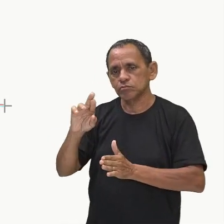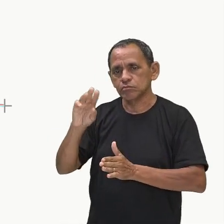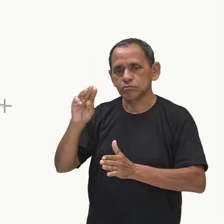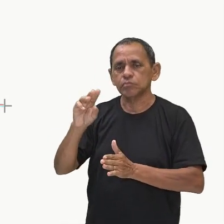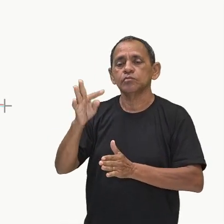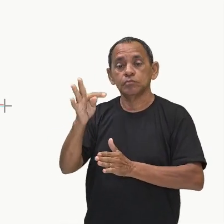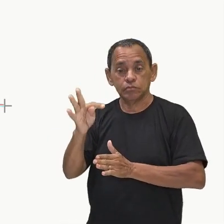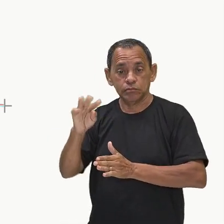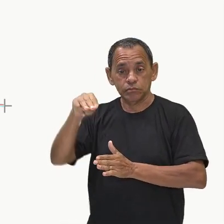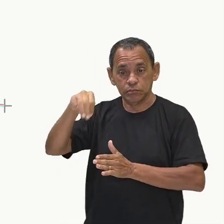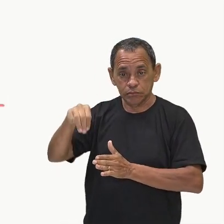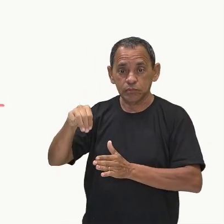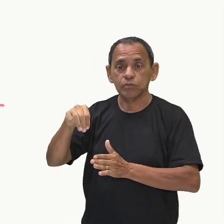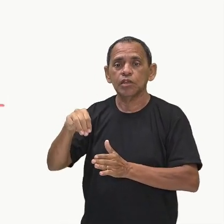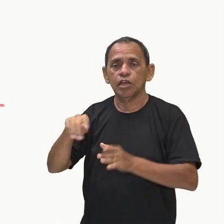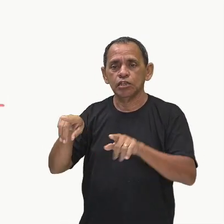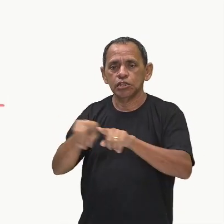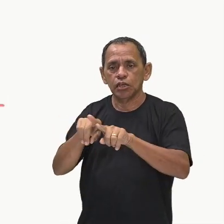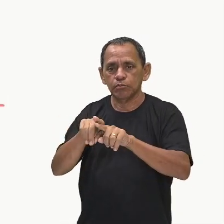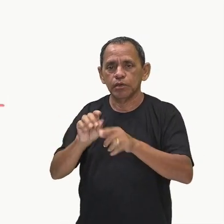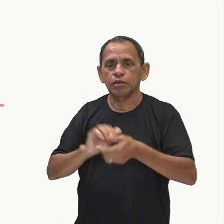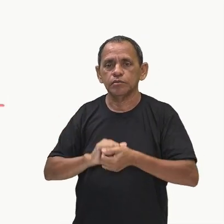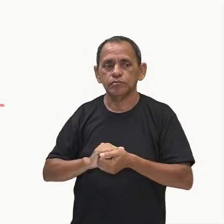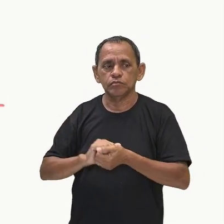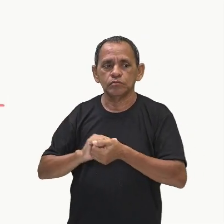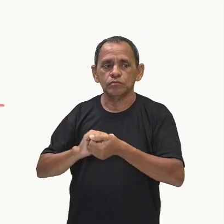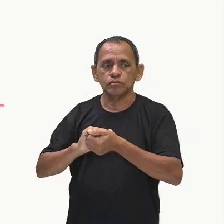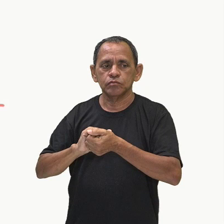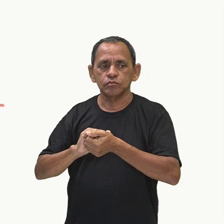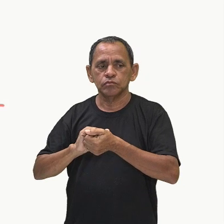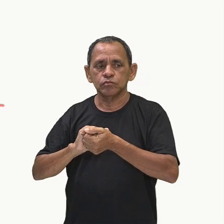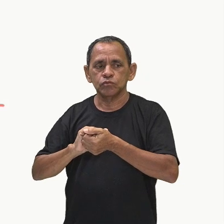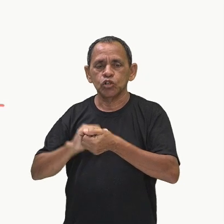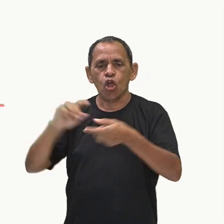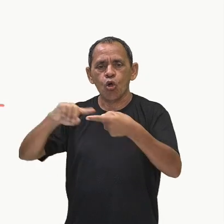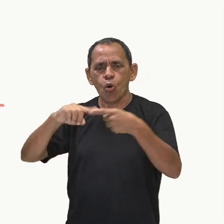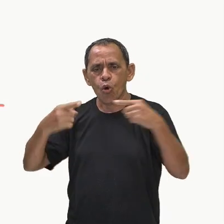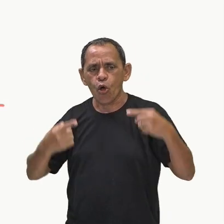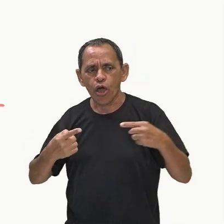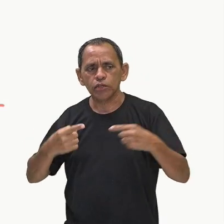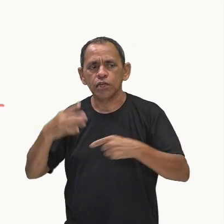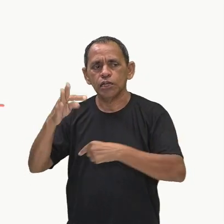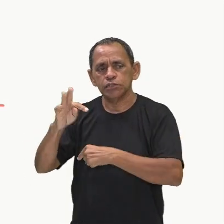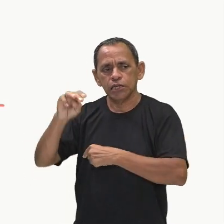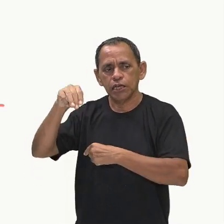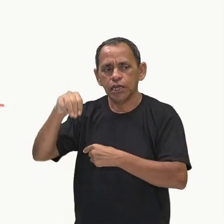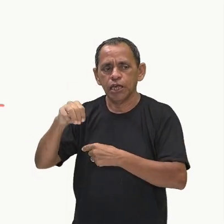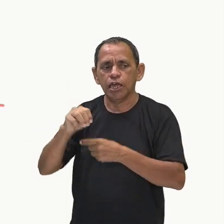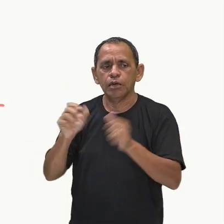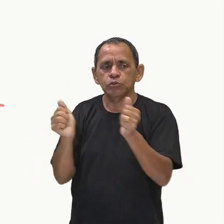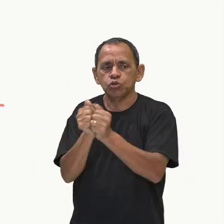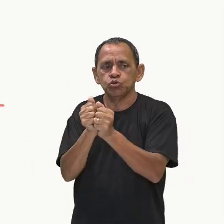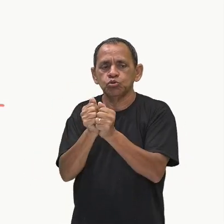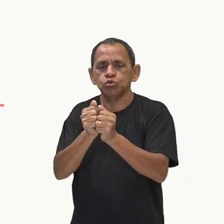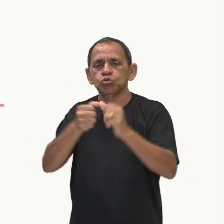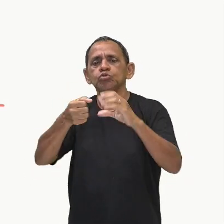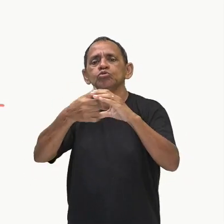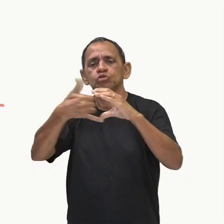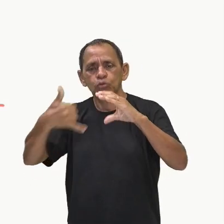aminoácido, aqui o RNA transportador e aqui o aminoácido, né?